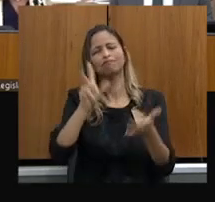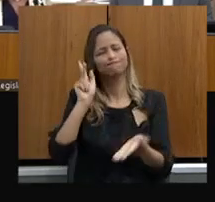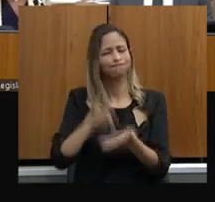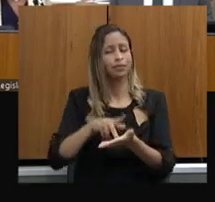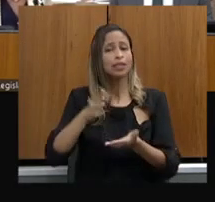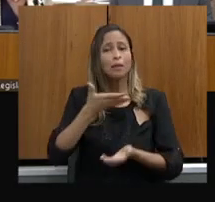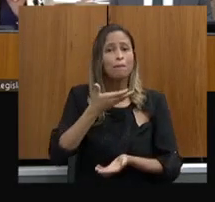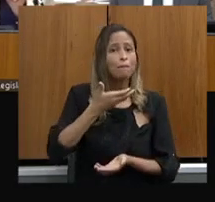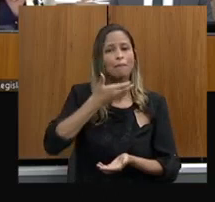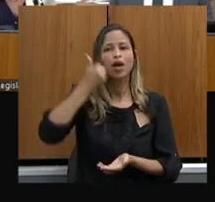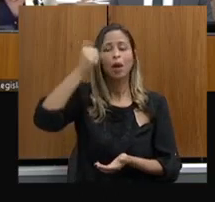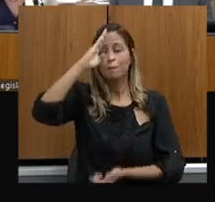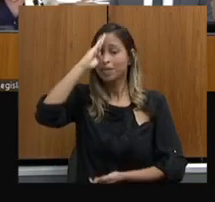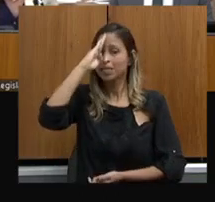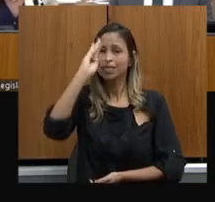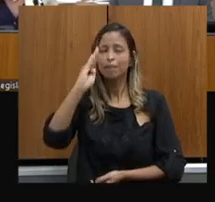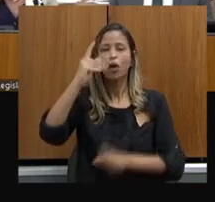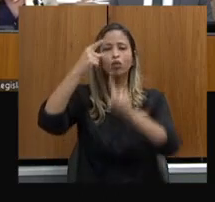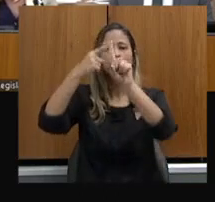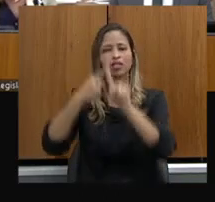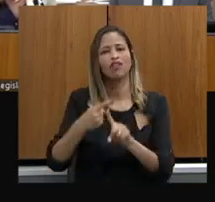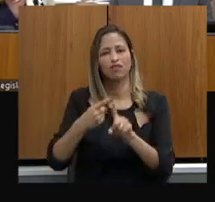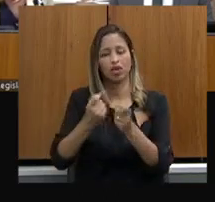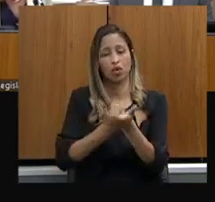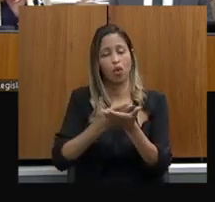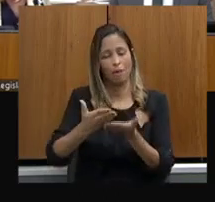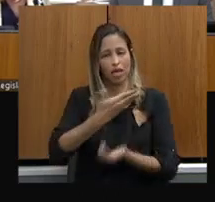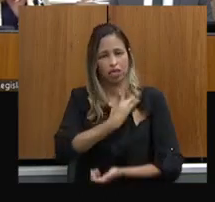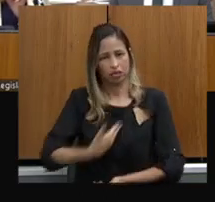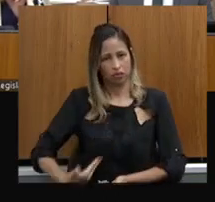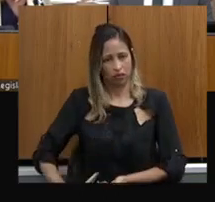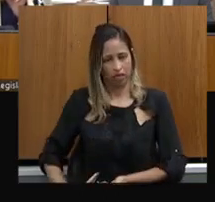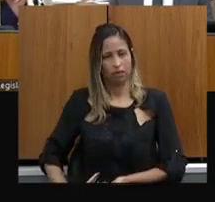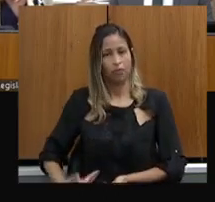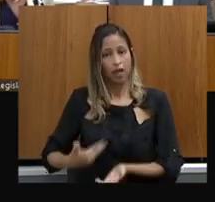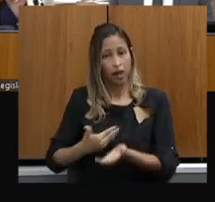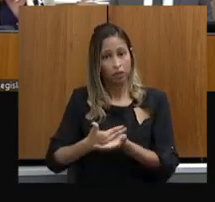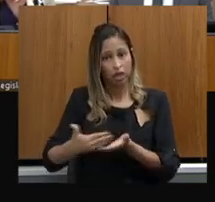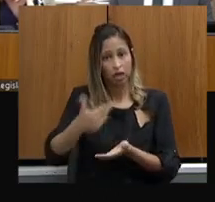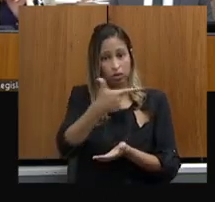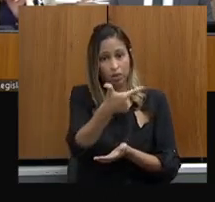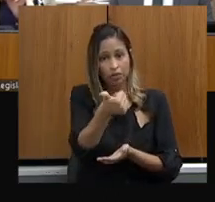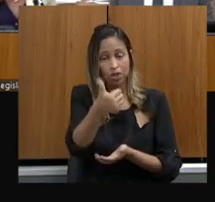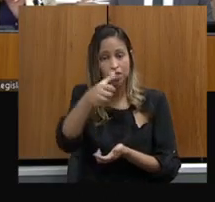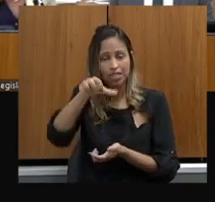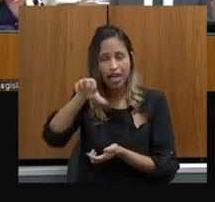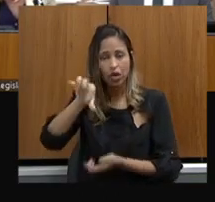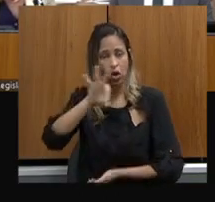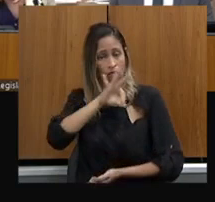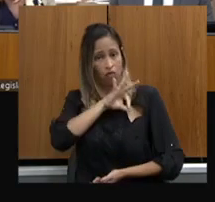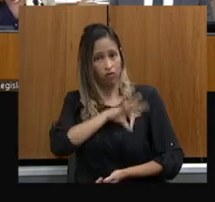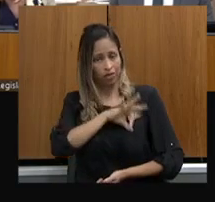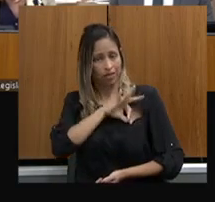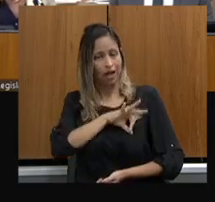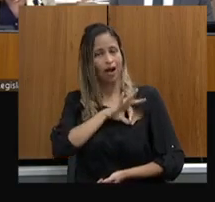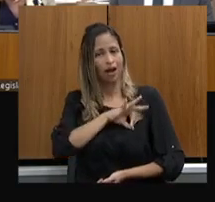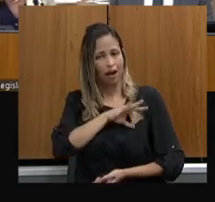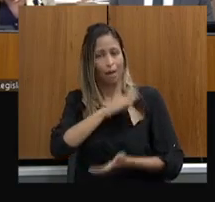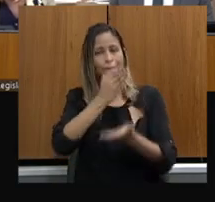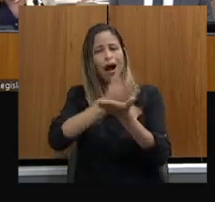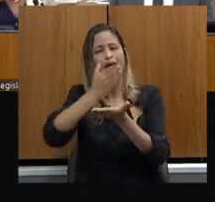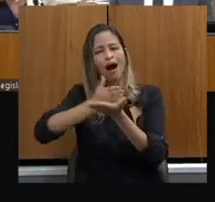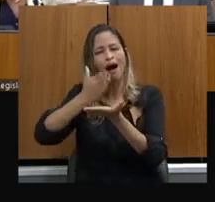dúvidas um dos nossos principais desafios no início do governo quando chegamos ao governo em 2019 o salários ainda estavam